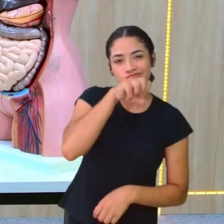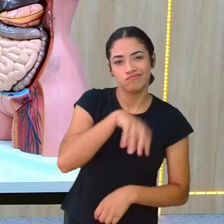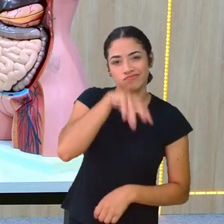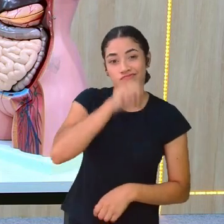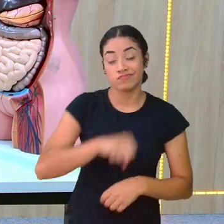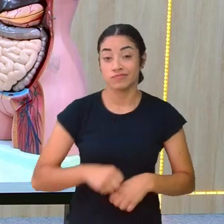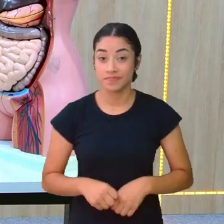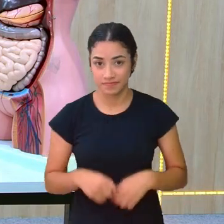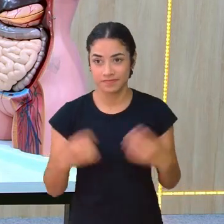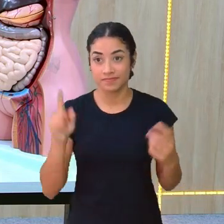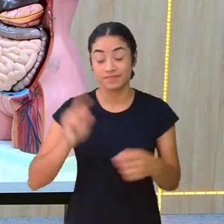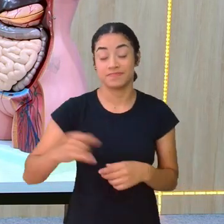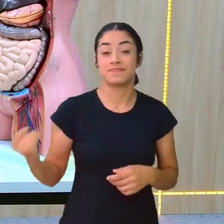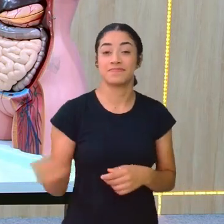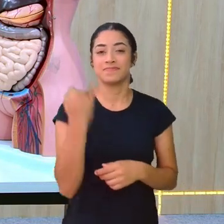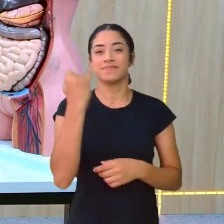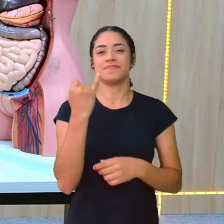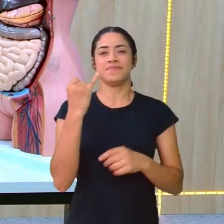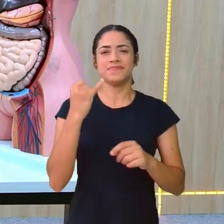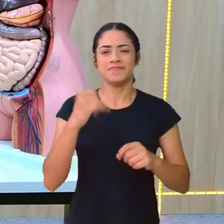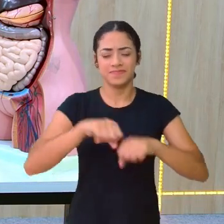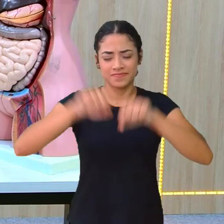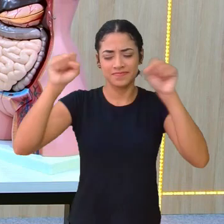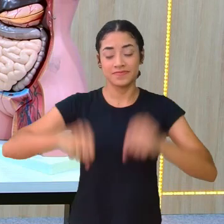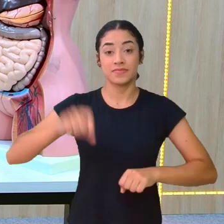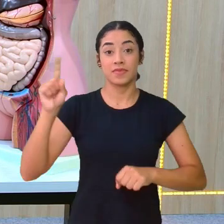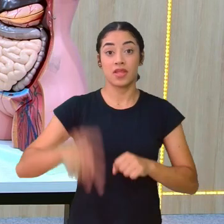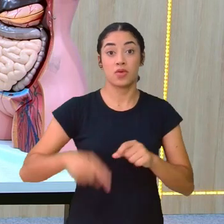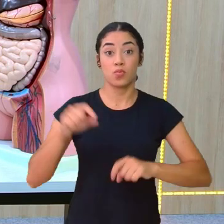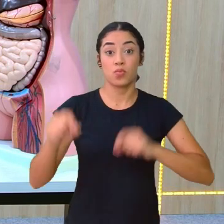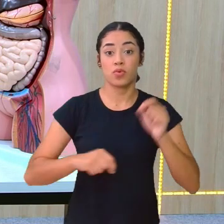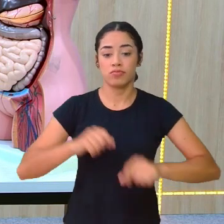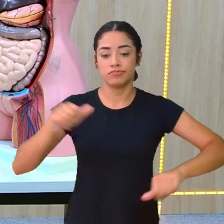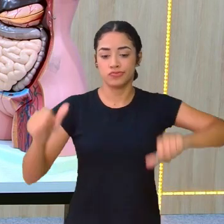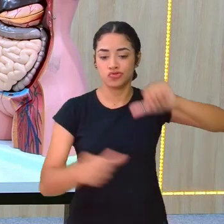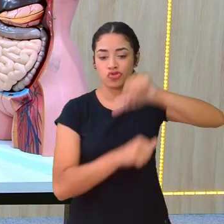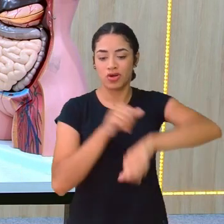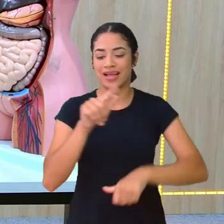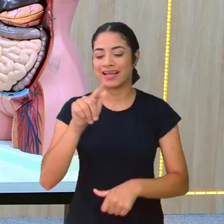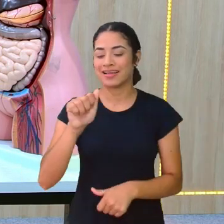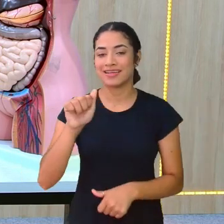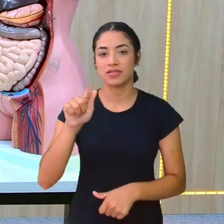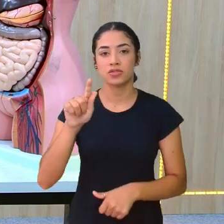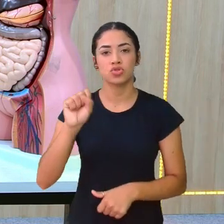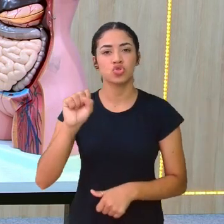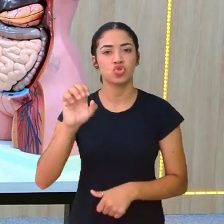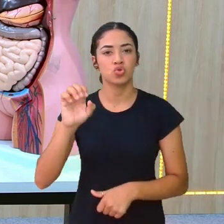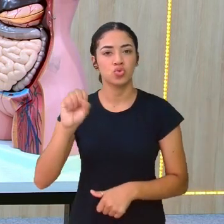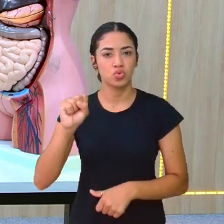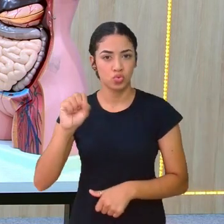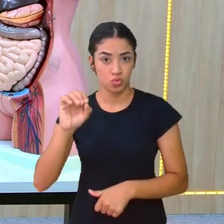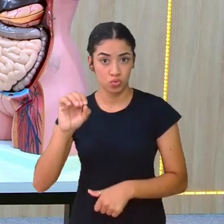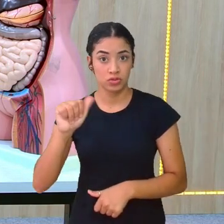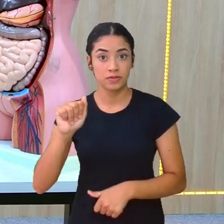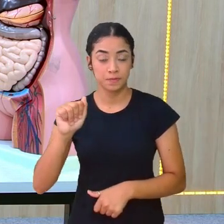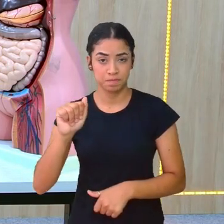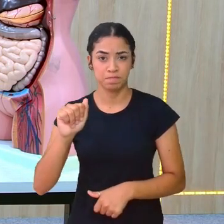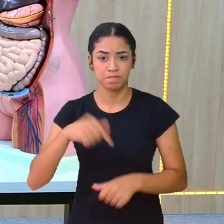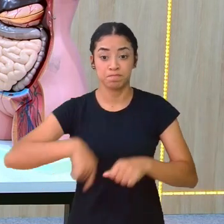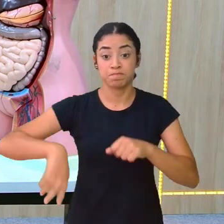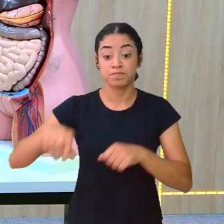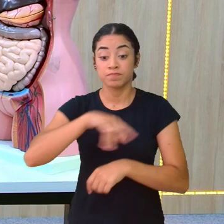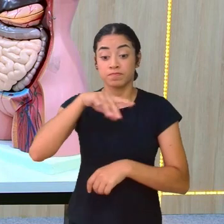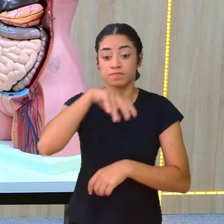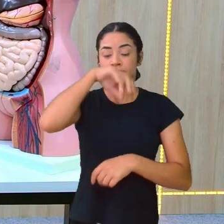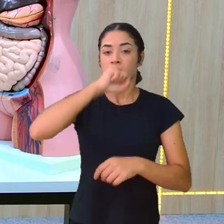e vimos que a importância do sistema respiratório são as trocas gasosas, onde o oxigênio que está presente no ar fica